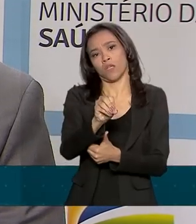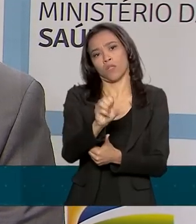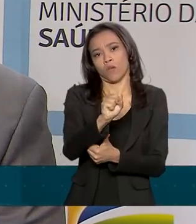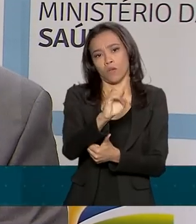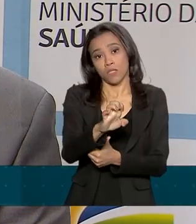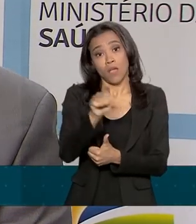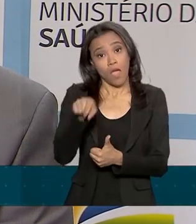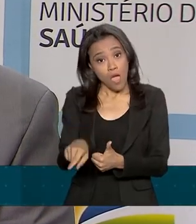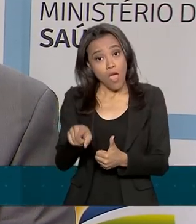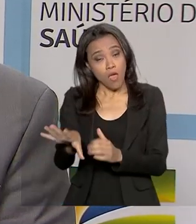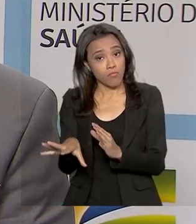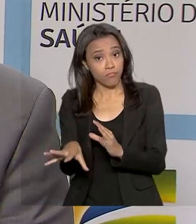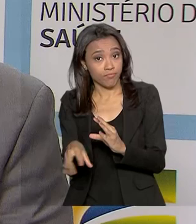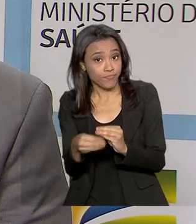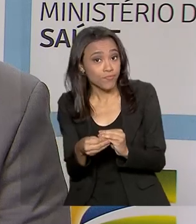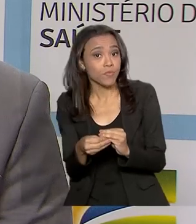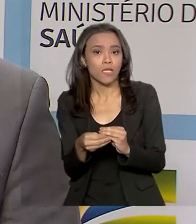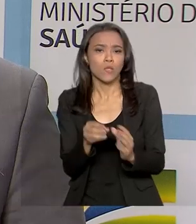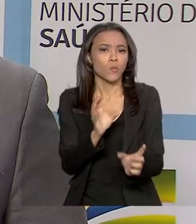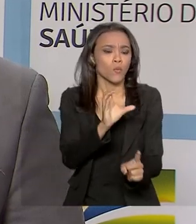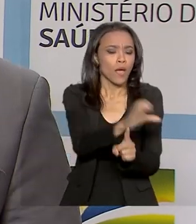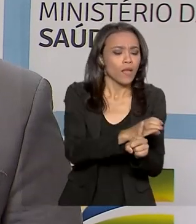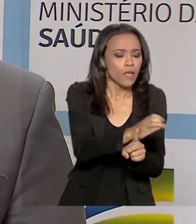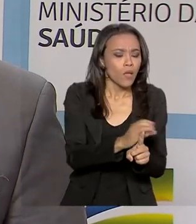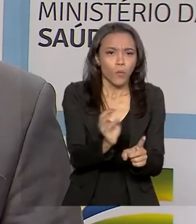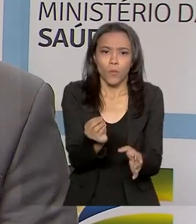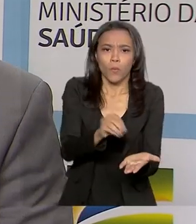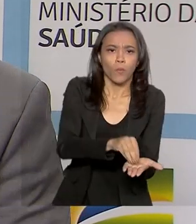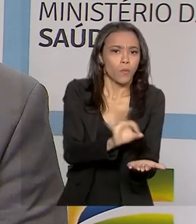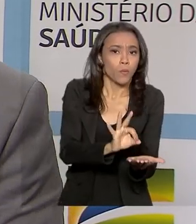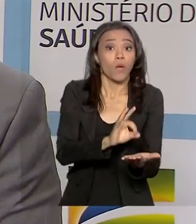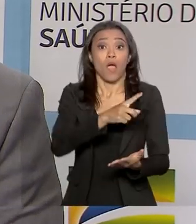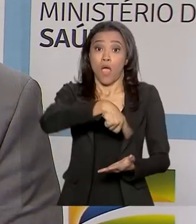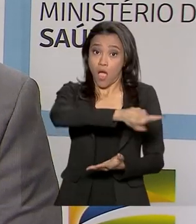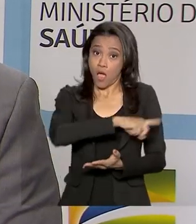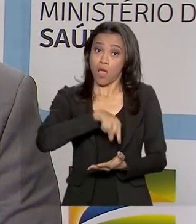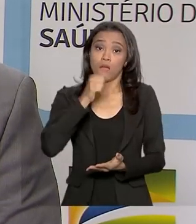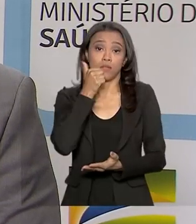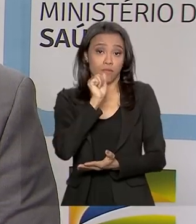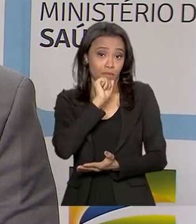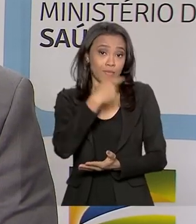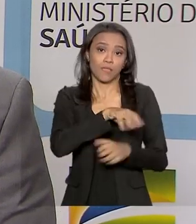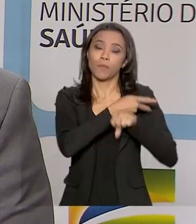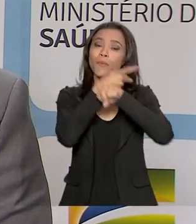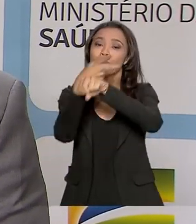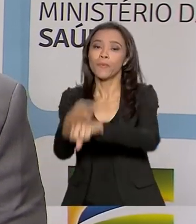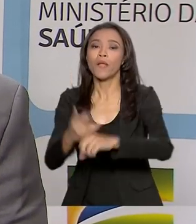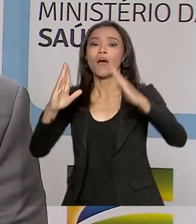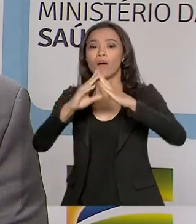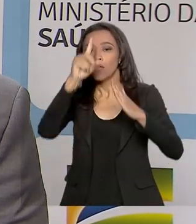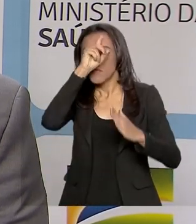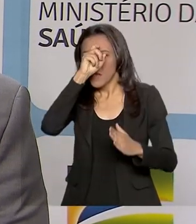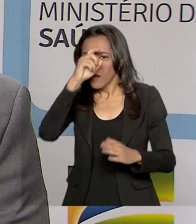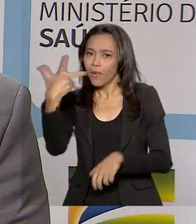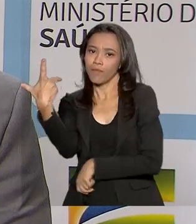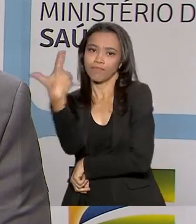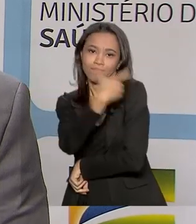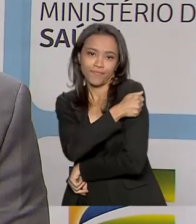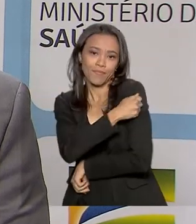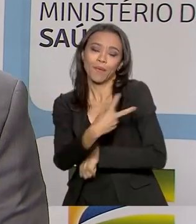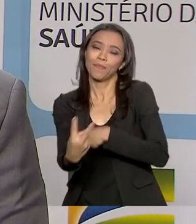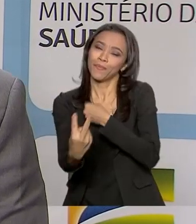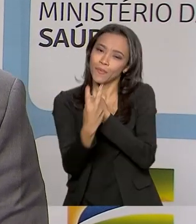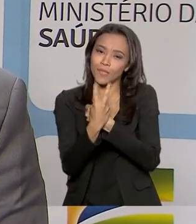adicional não prevista no calendário e que as mães devem procurar a unidade de saúde para a realização e proteção dos seus bebês